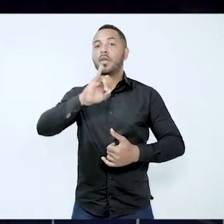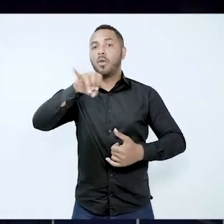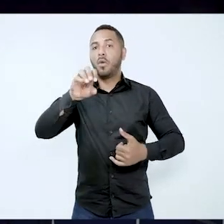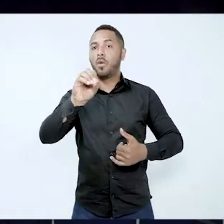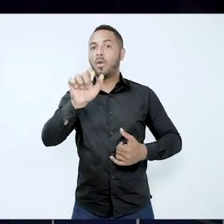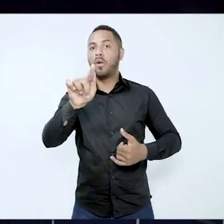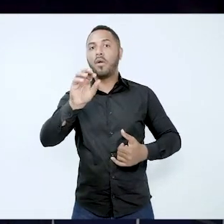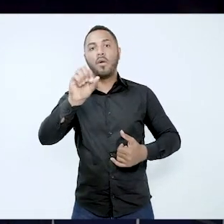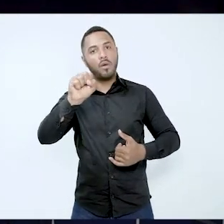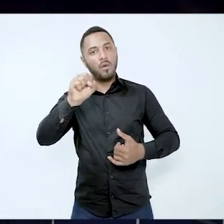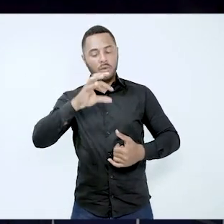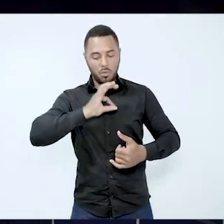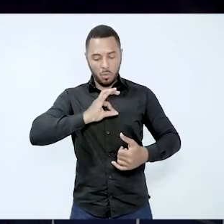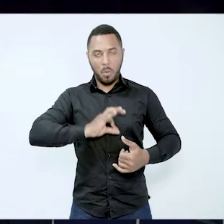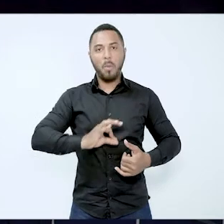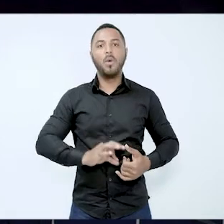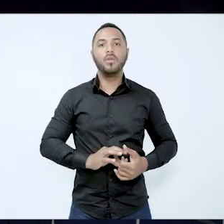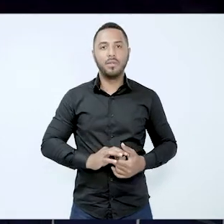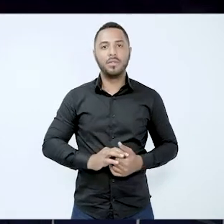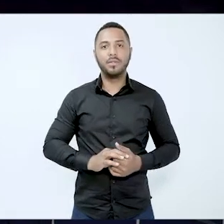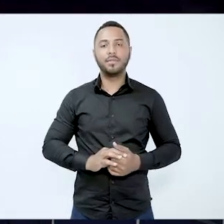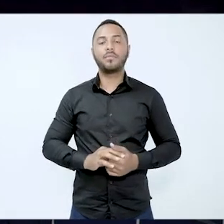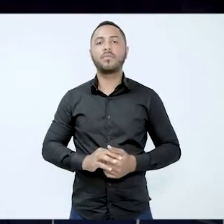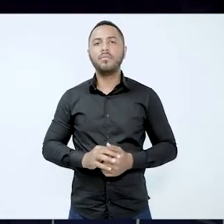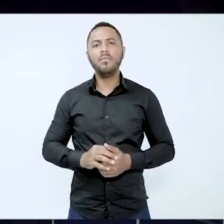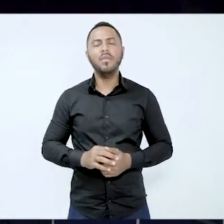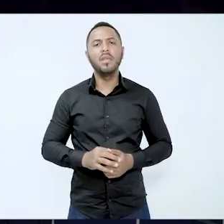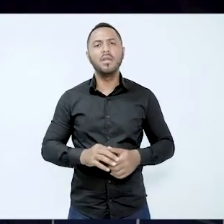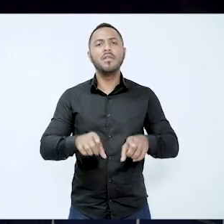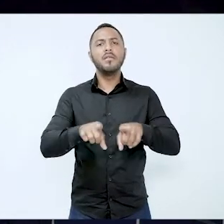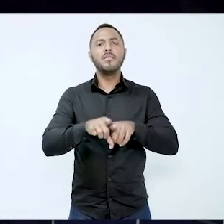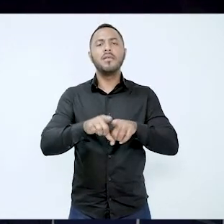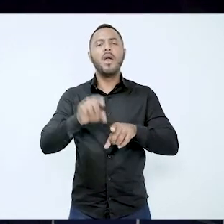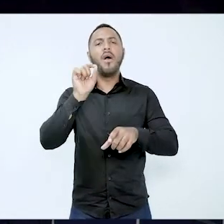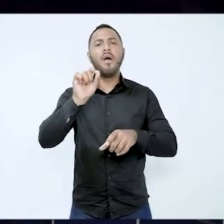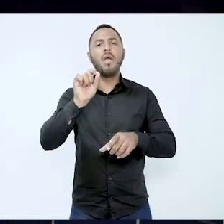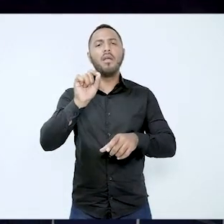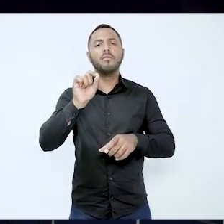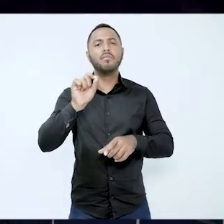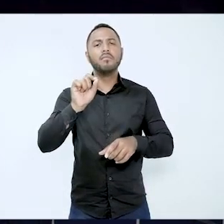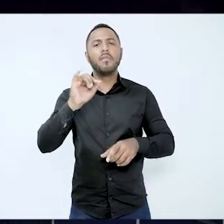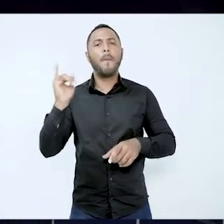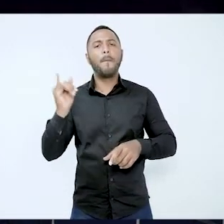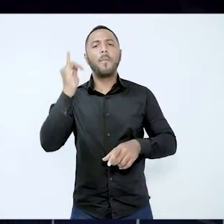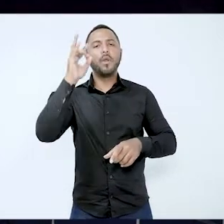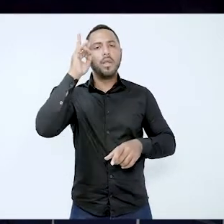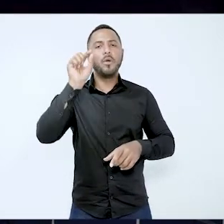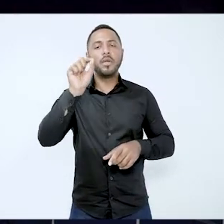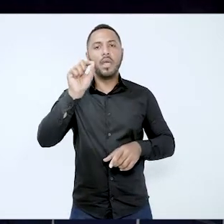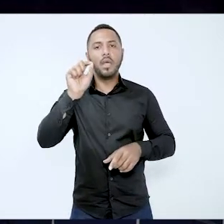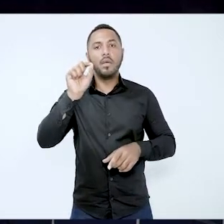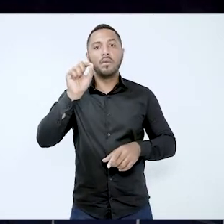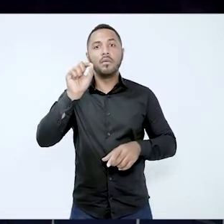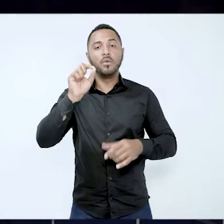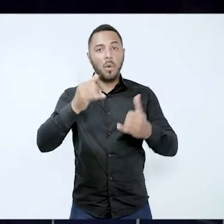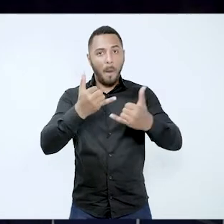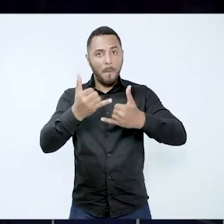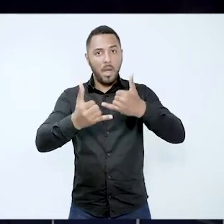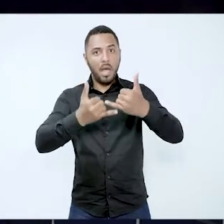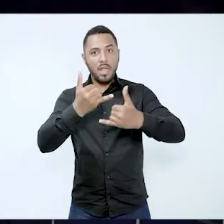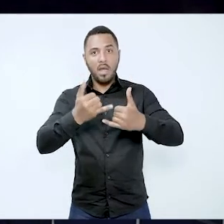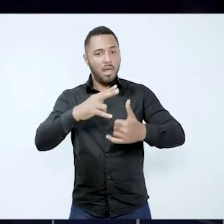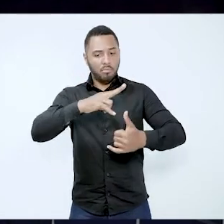botões. E é interessante lembrar que esse jogo de botão era algo que era confeccionado por eles próprios, né? Não era